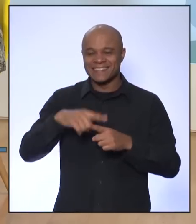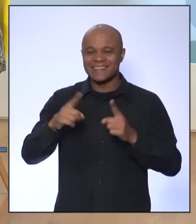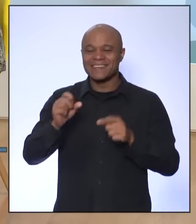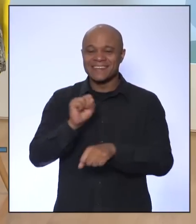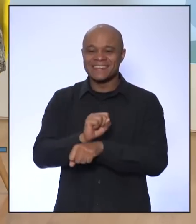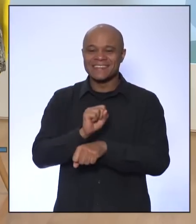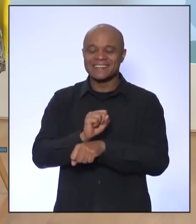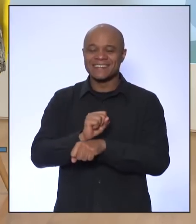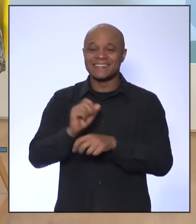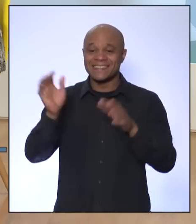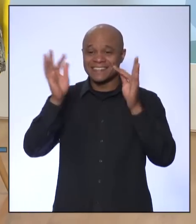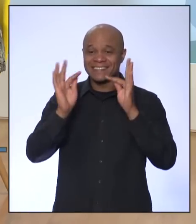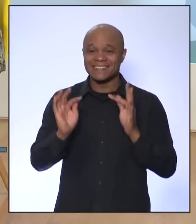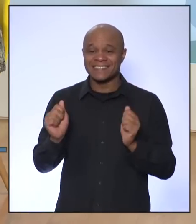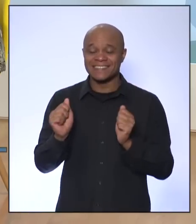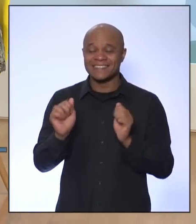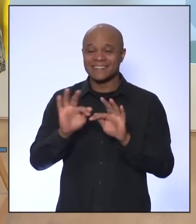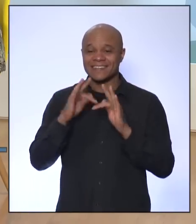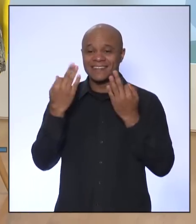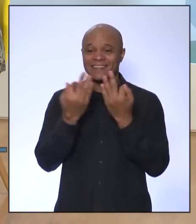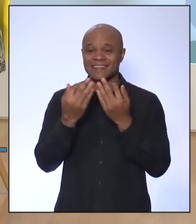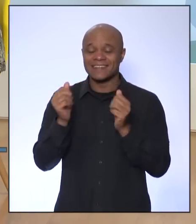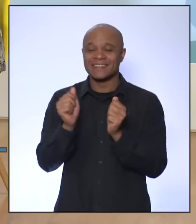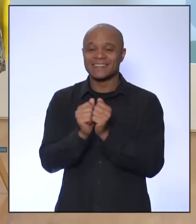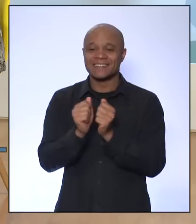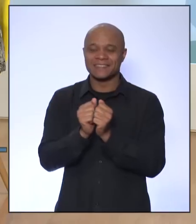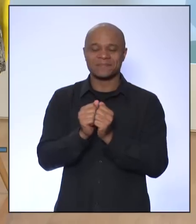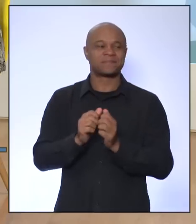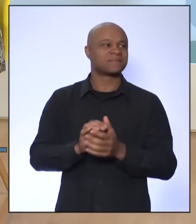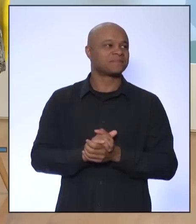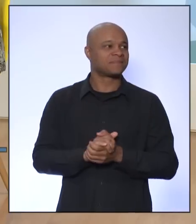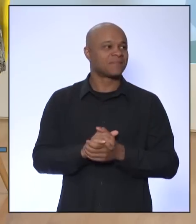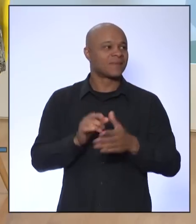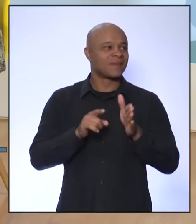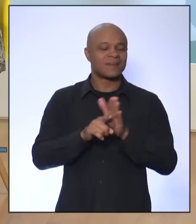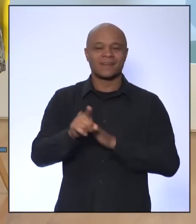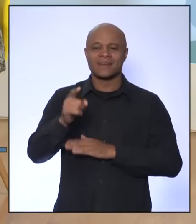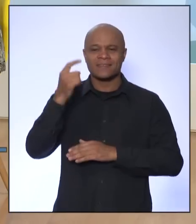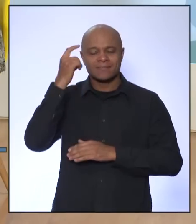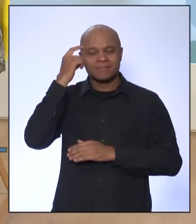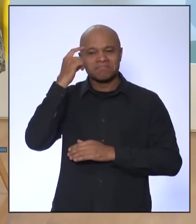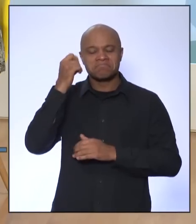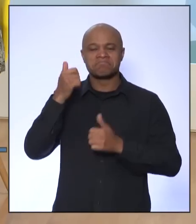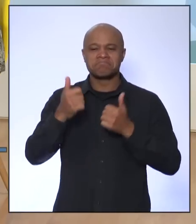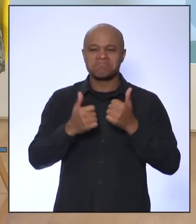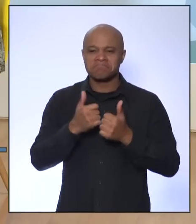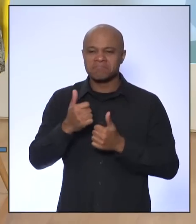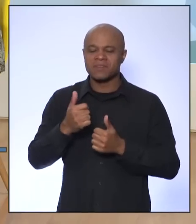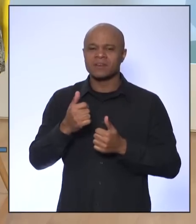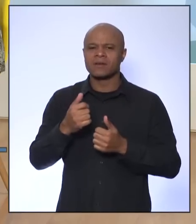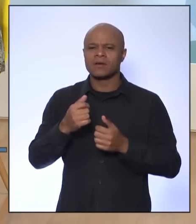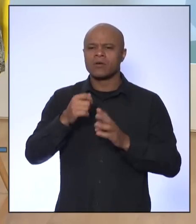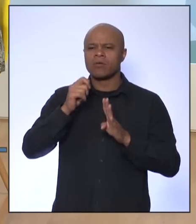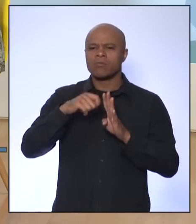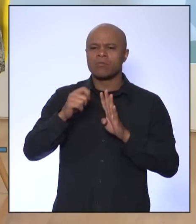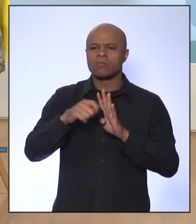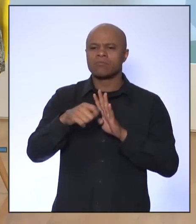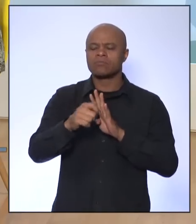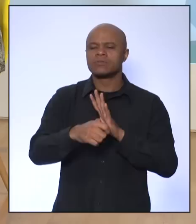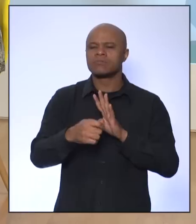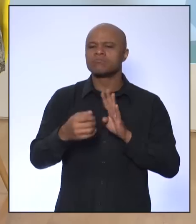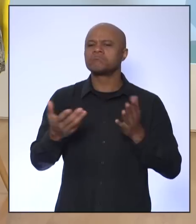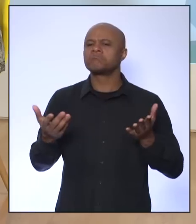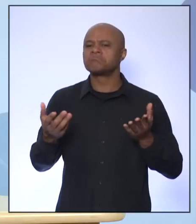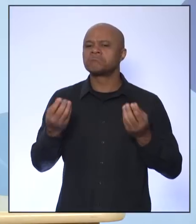família. Uma pergunta que eu achei bacana aqui foi a do Nicolas. E o calendário? Que tipo de fonte é o calendário? Muito